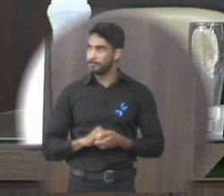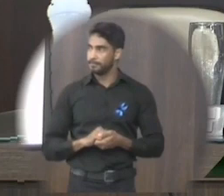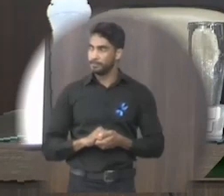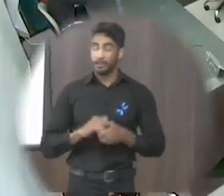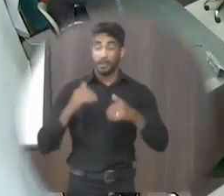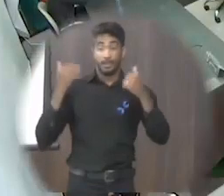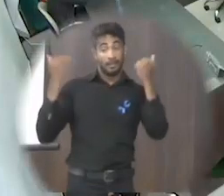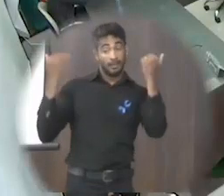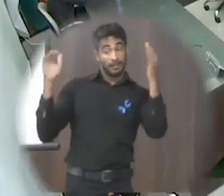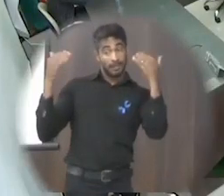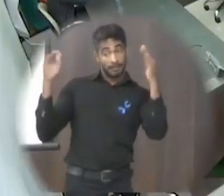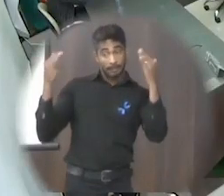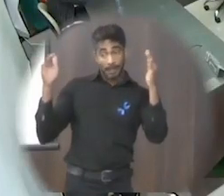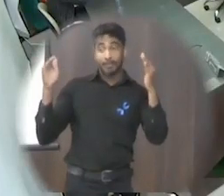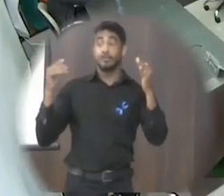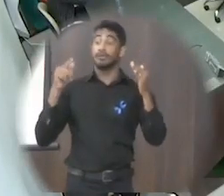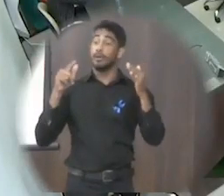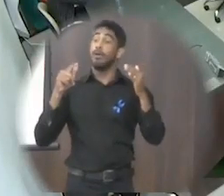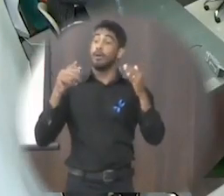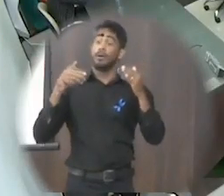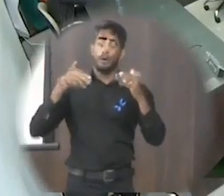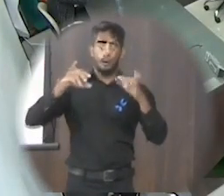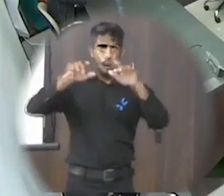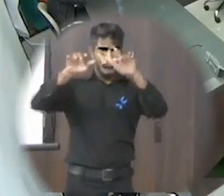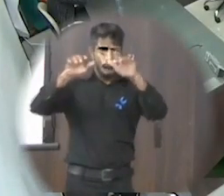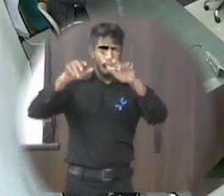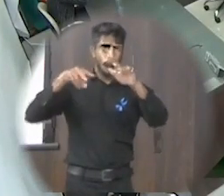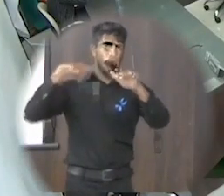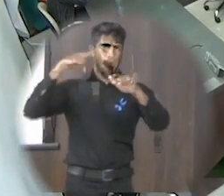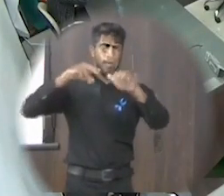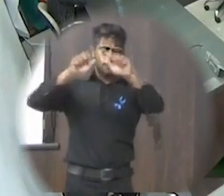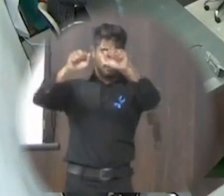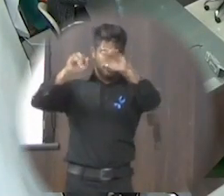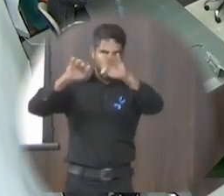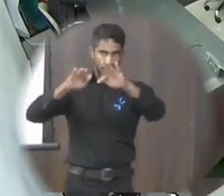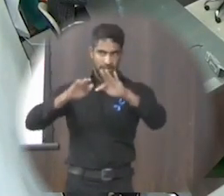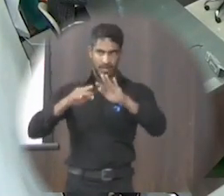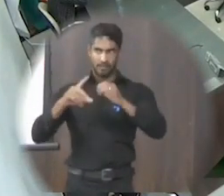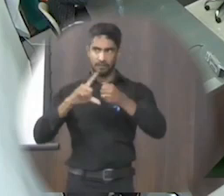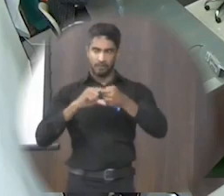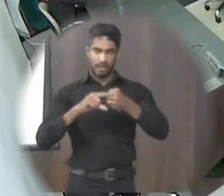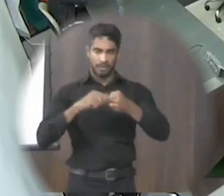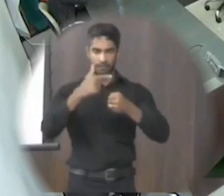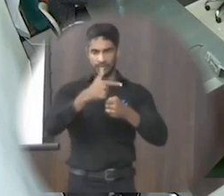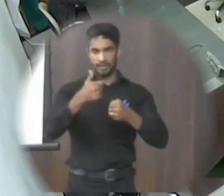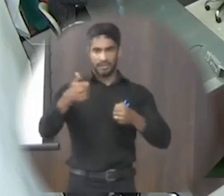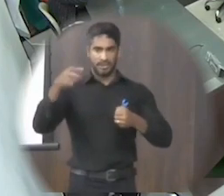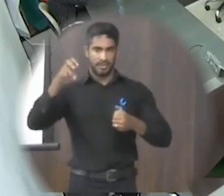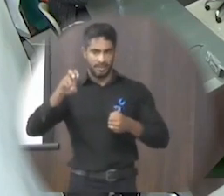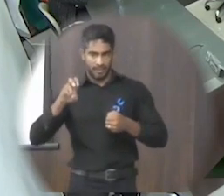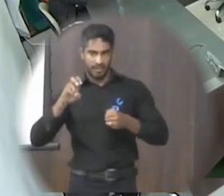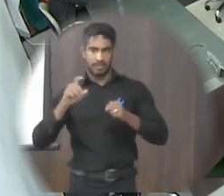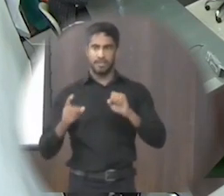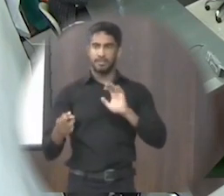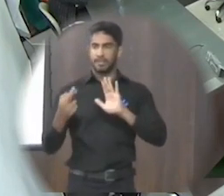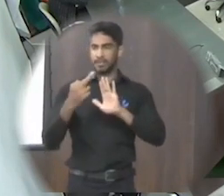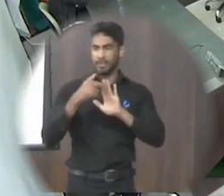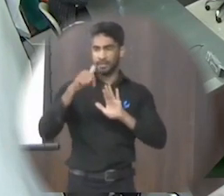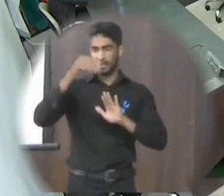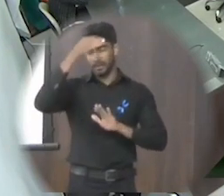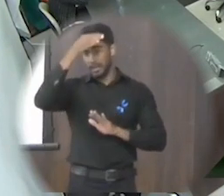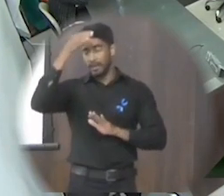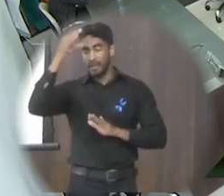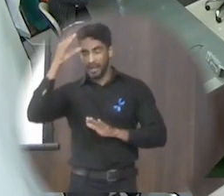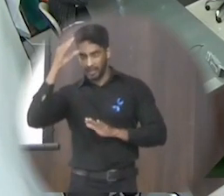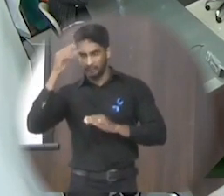Moção de aplauso. O vereador que subscreve, nos termos do artigo 215, parágrafo 5º do Regimento Interno desta Casa,